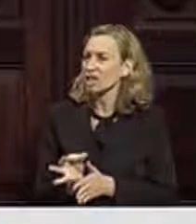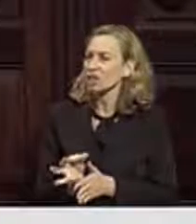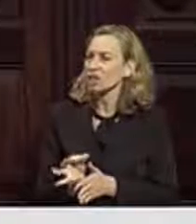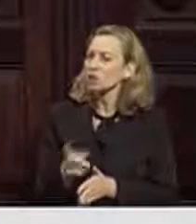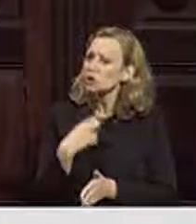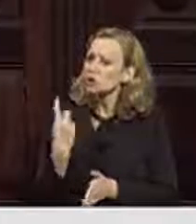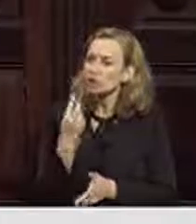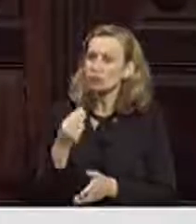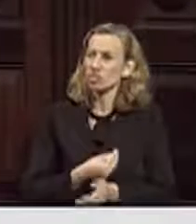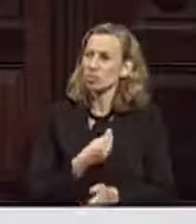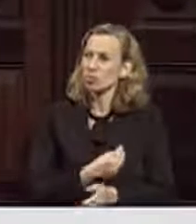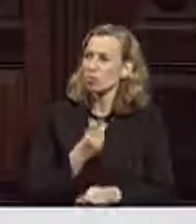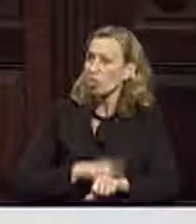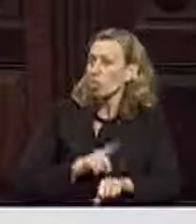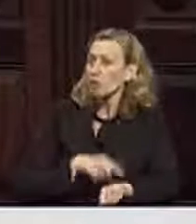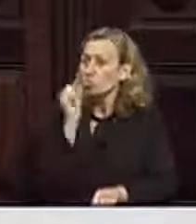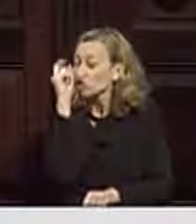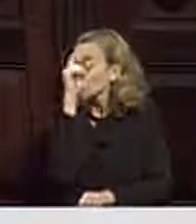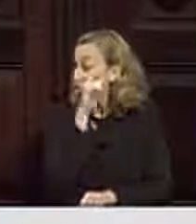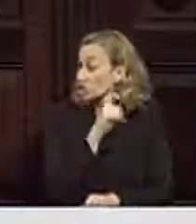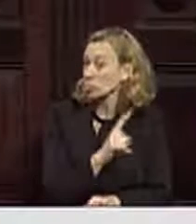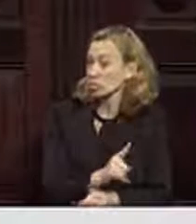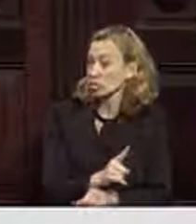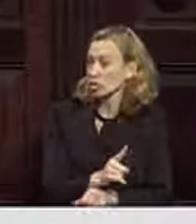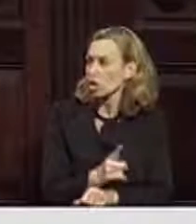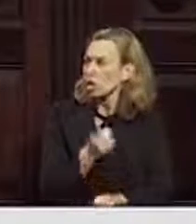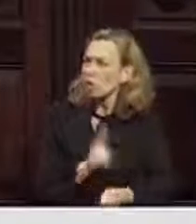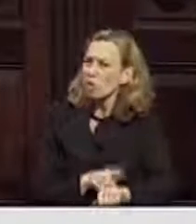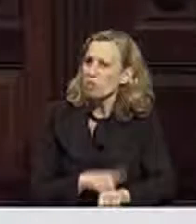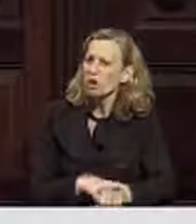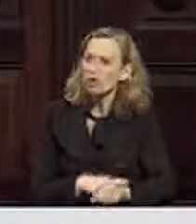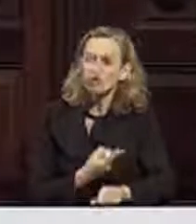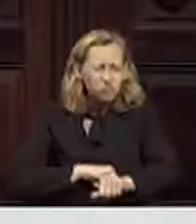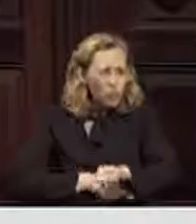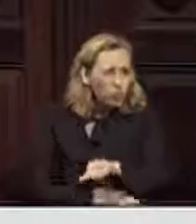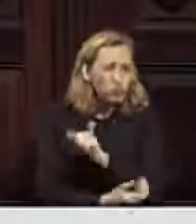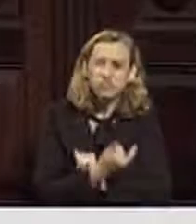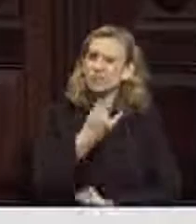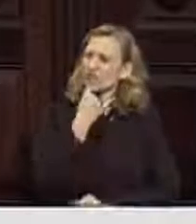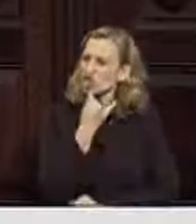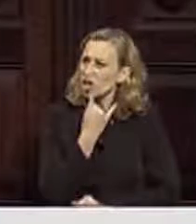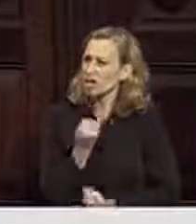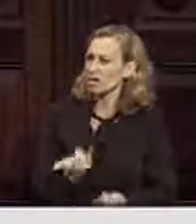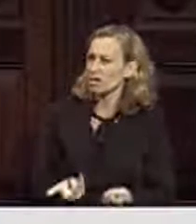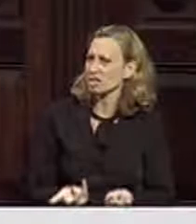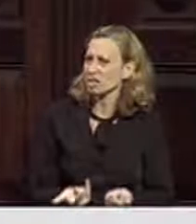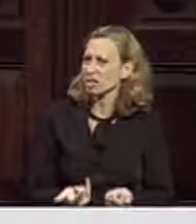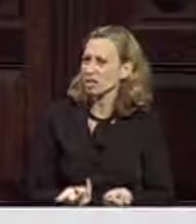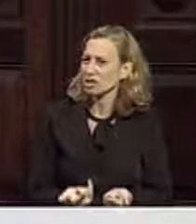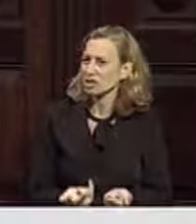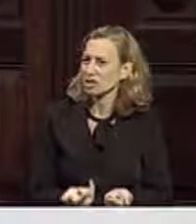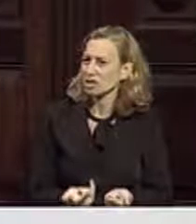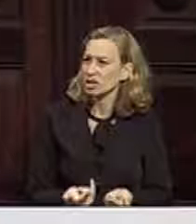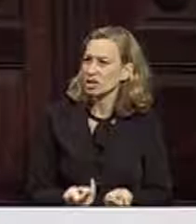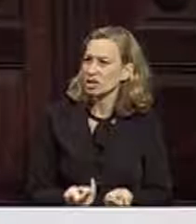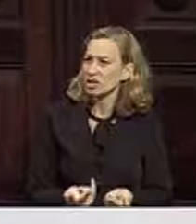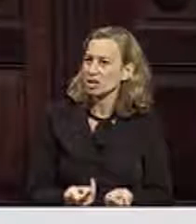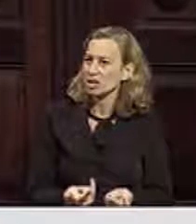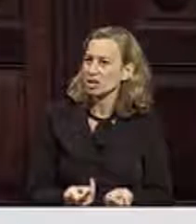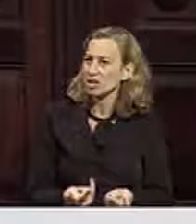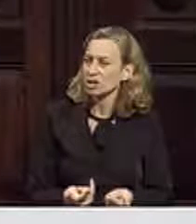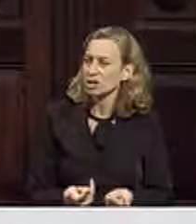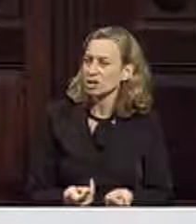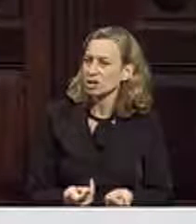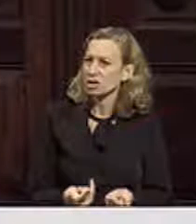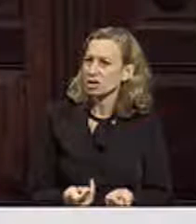um momento muito difícil, um momento de profunda tristeza. E aí faço parênteses também na